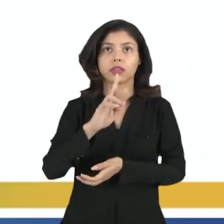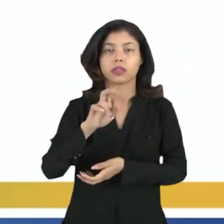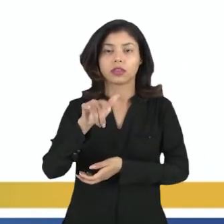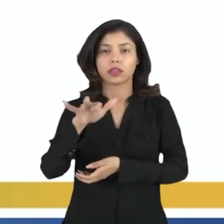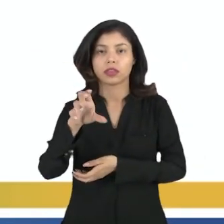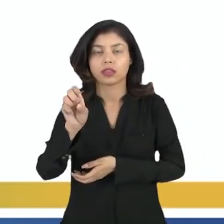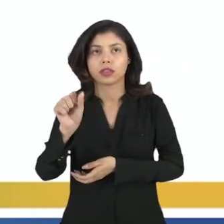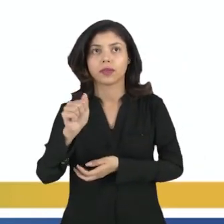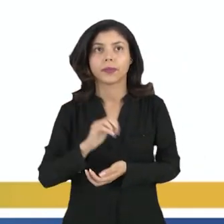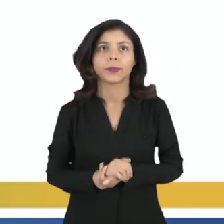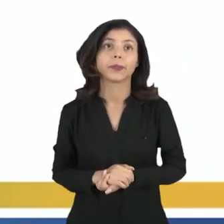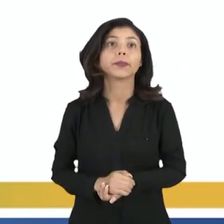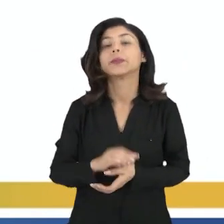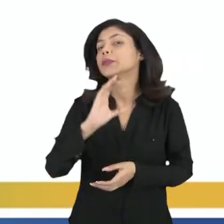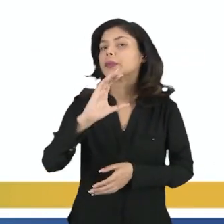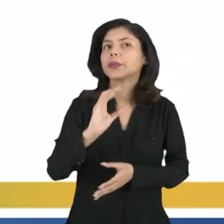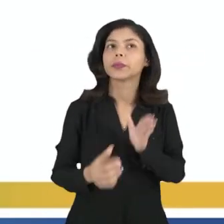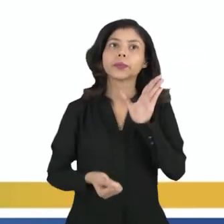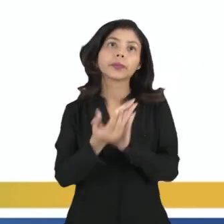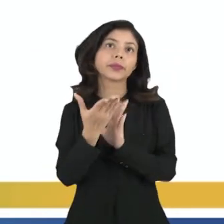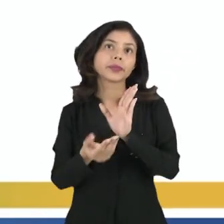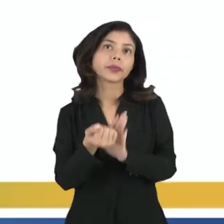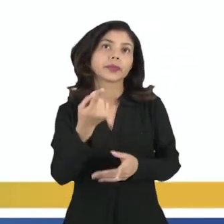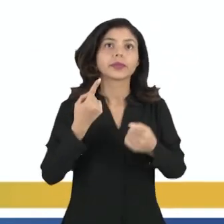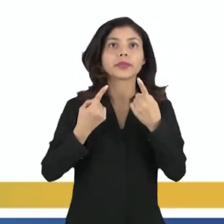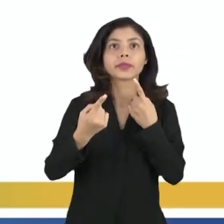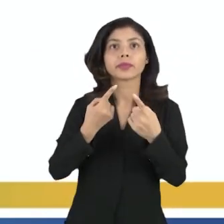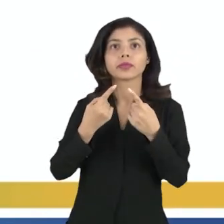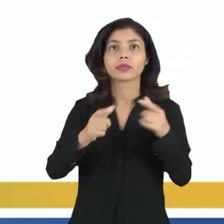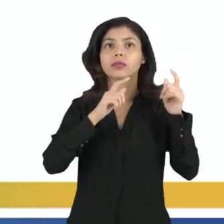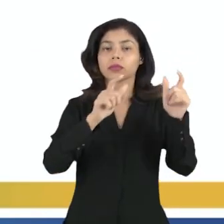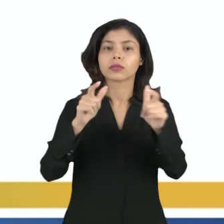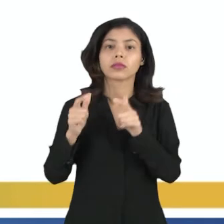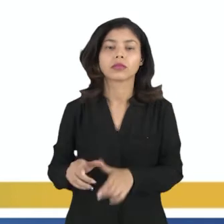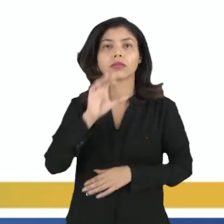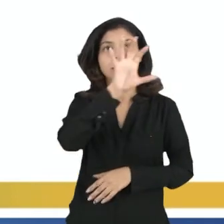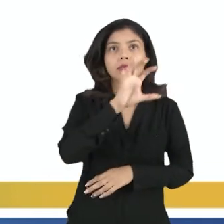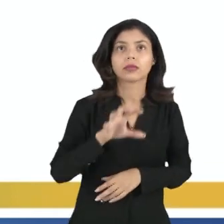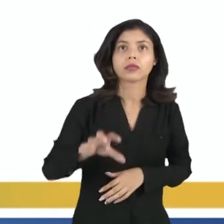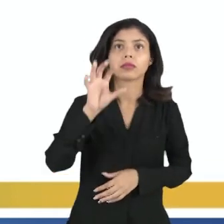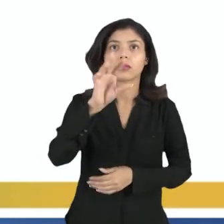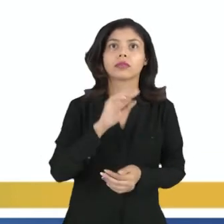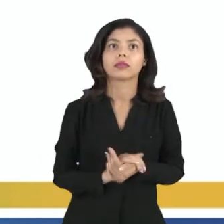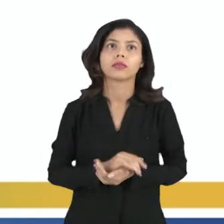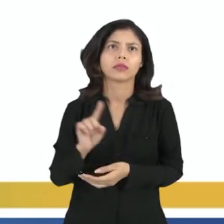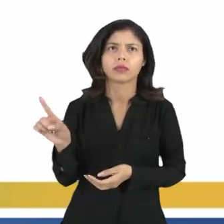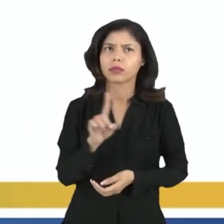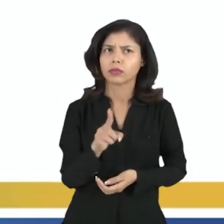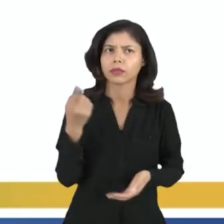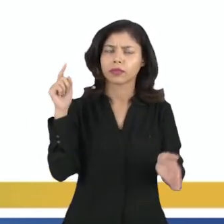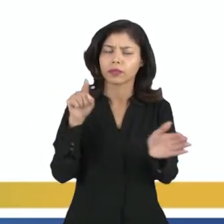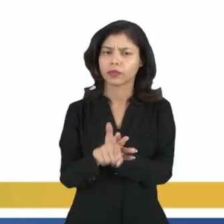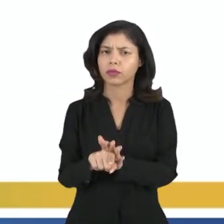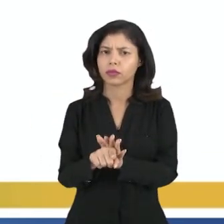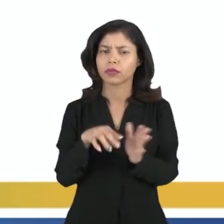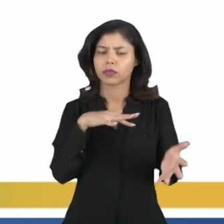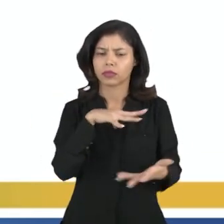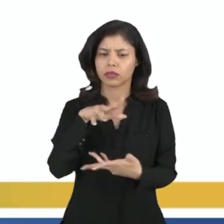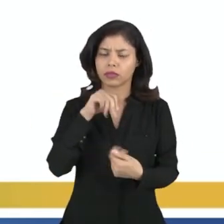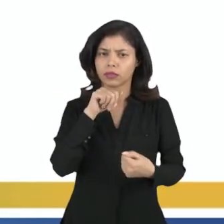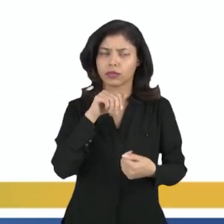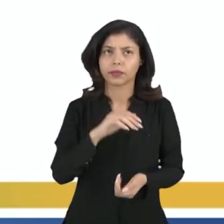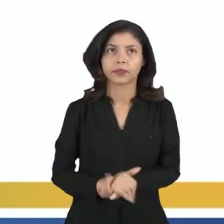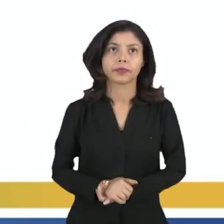questões ecológicas. C, produzem discussões locais e regionais, não abarcando